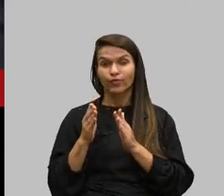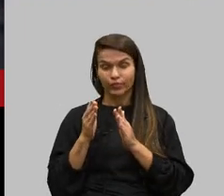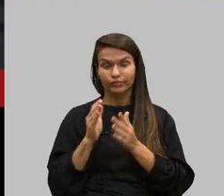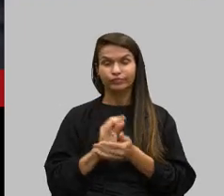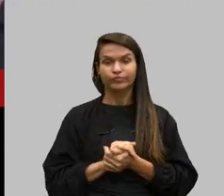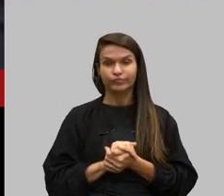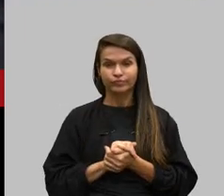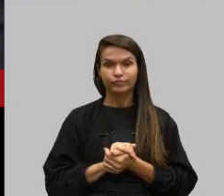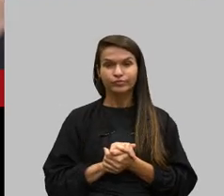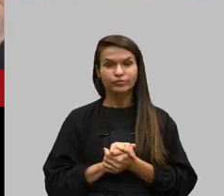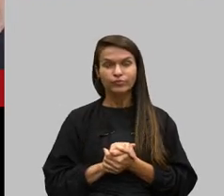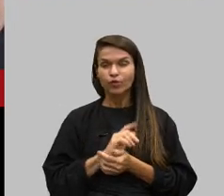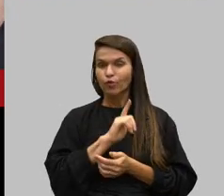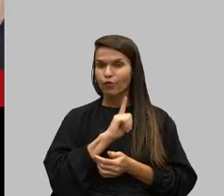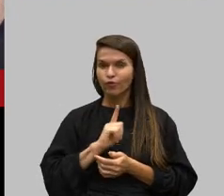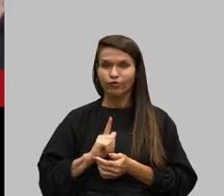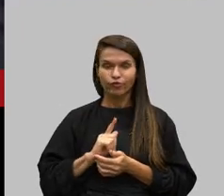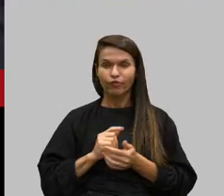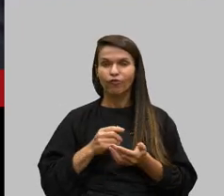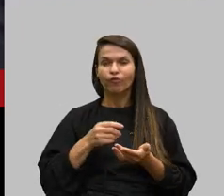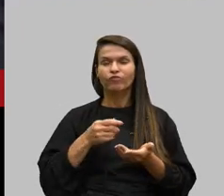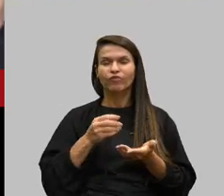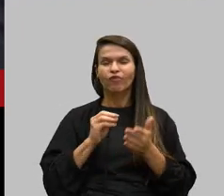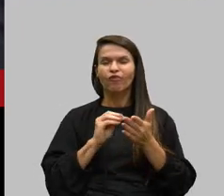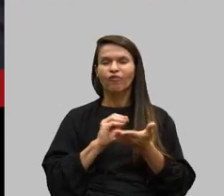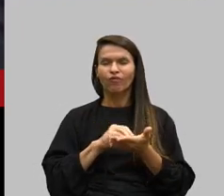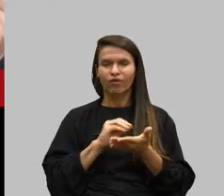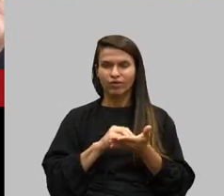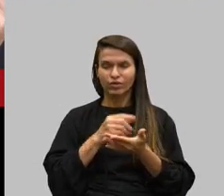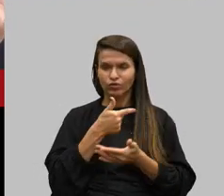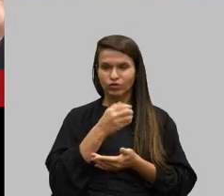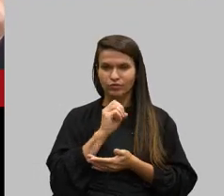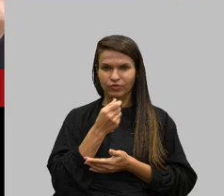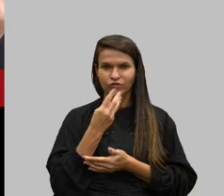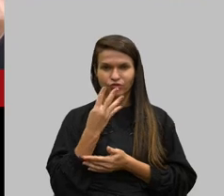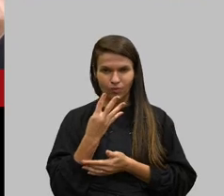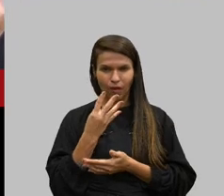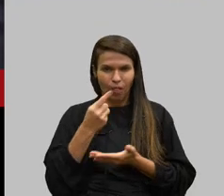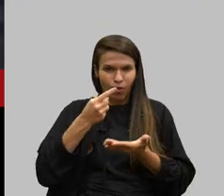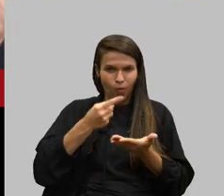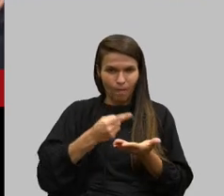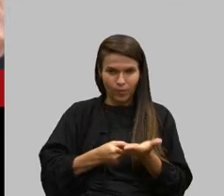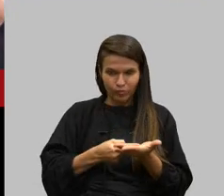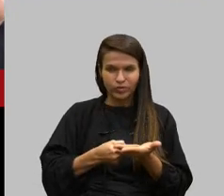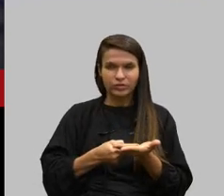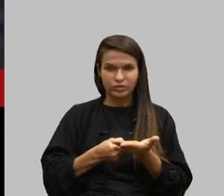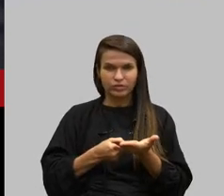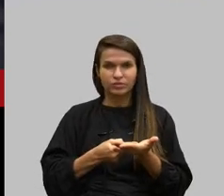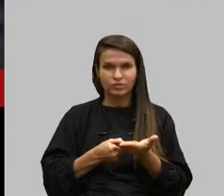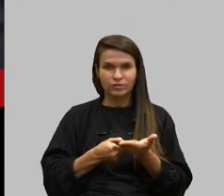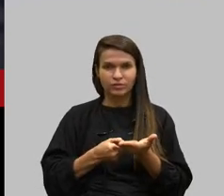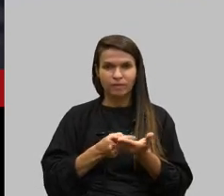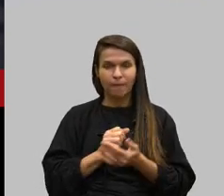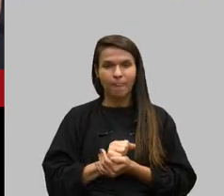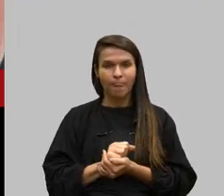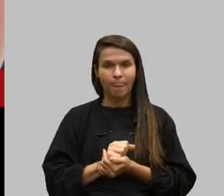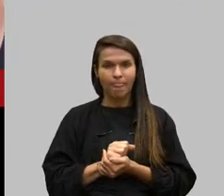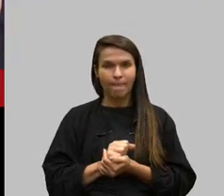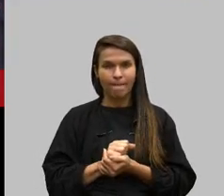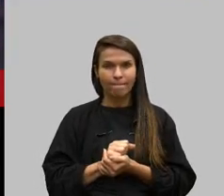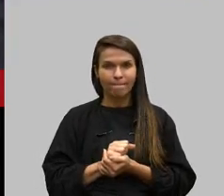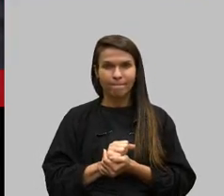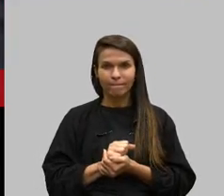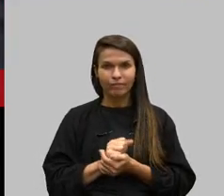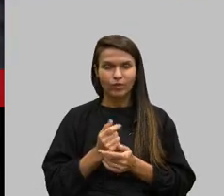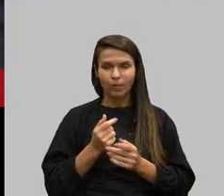excelência o governo não cumpriu quando vossa exelência em 2024 cumpriu quando mandou para pau primeiro porque não não mandou